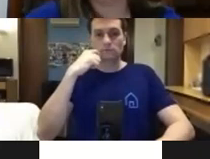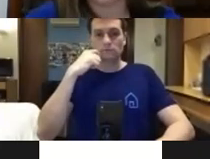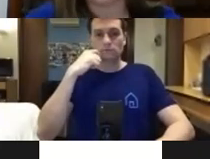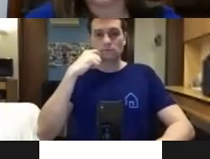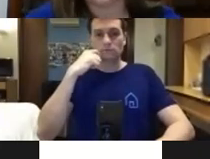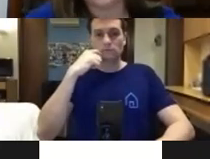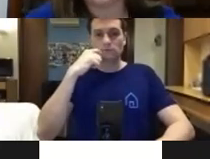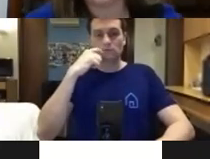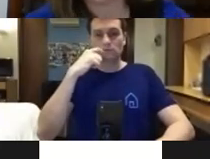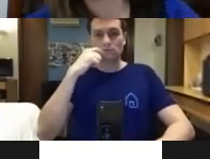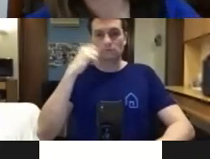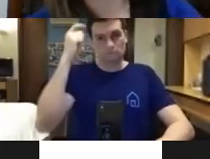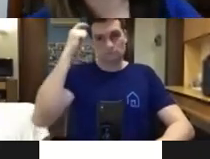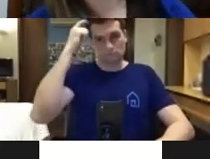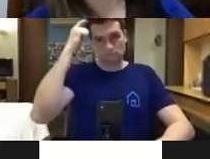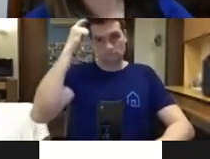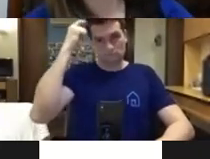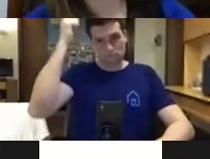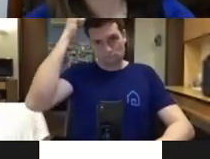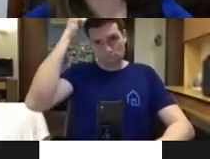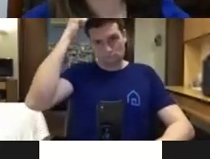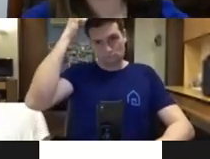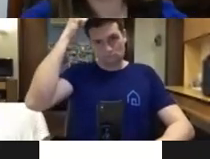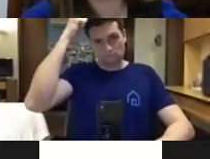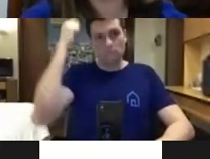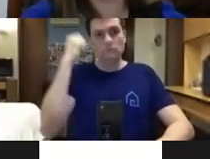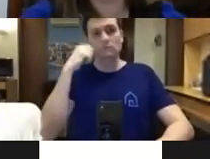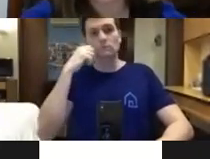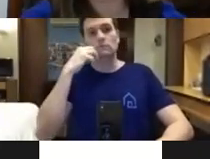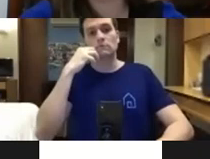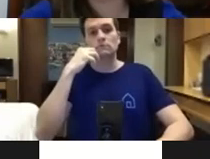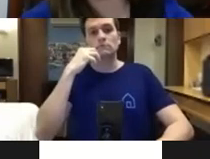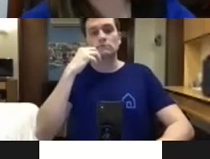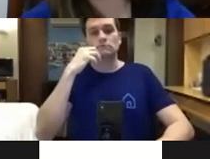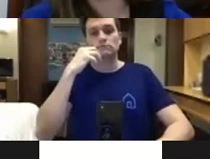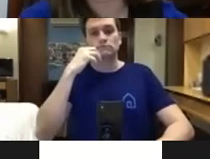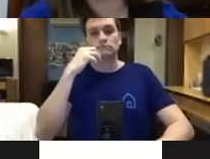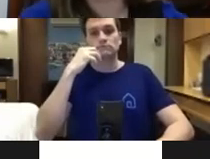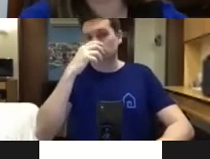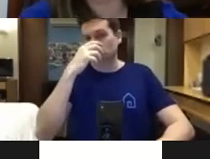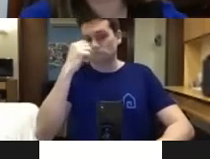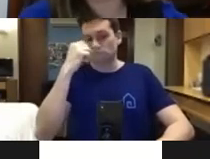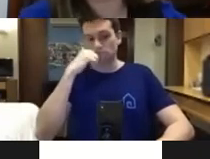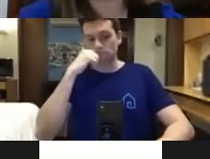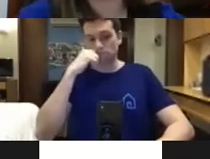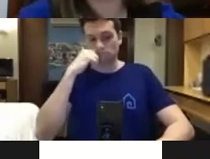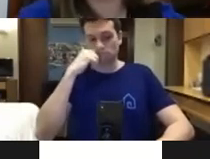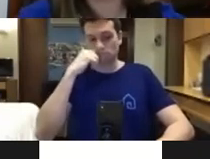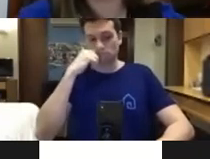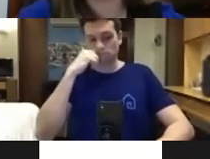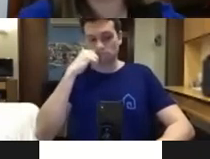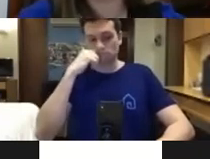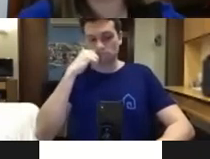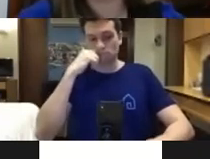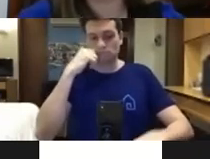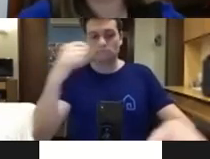Tá. Aqui a gente tem, então, uma comparação com uma estrutura de aço, que tem uma condutividade mais alta, né, em